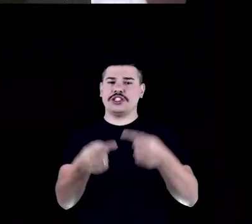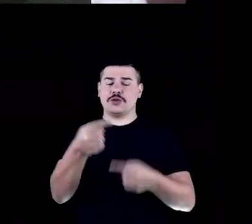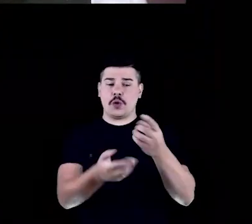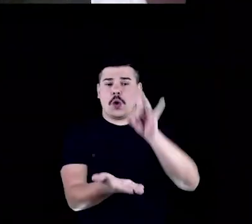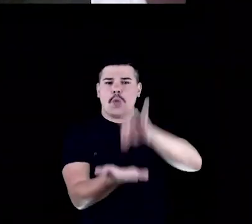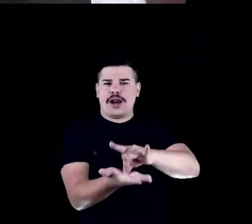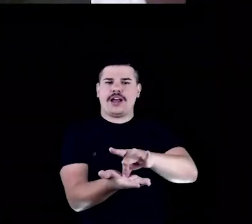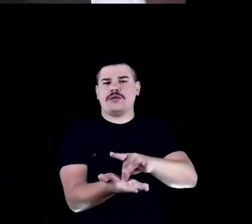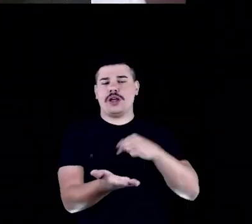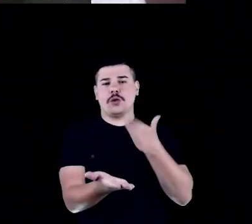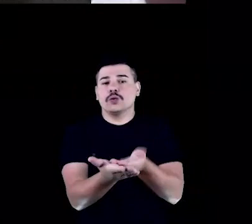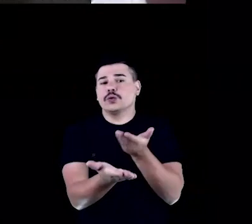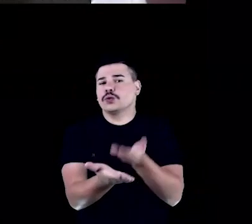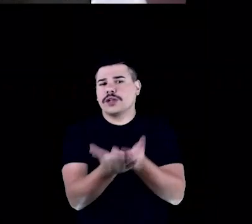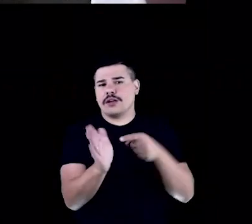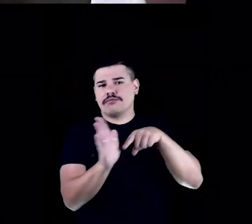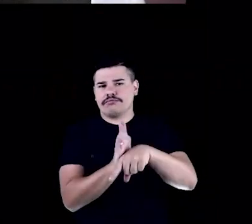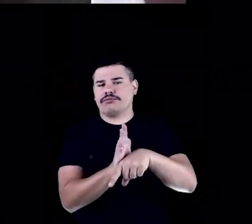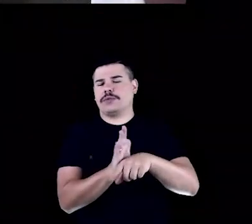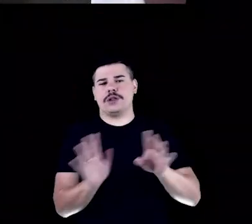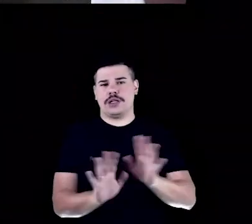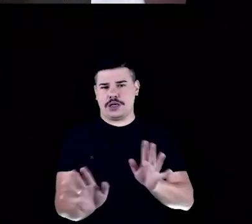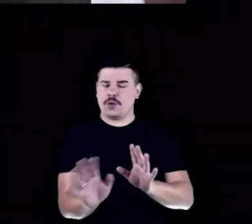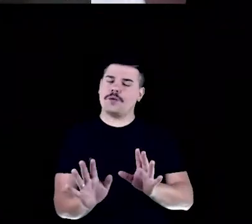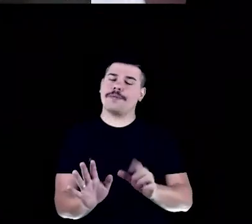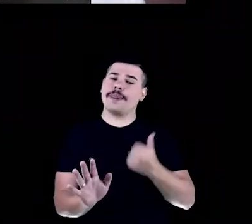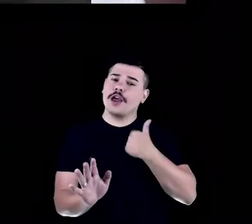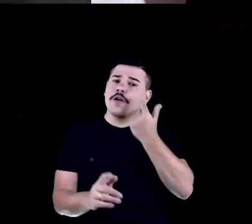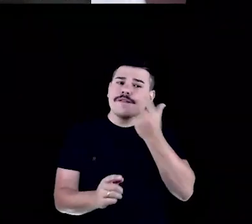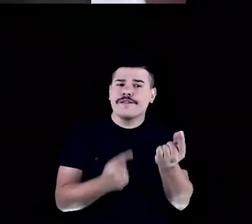nesse contexto político do concretismo, porque eu de fato não estudei a fundo.